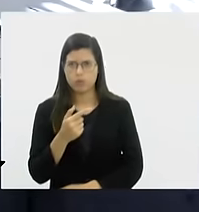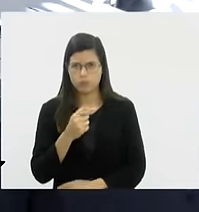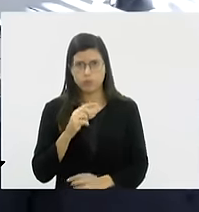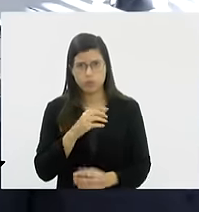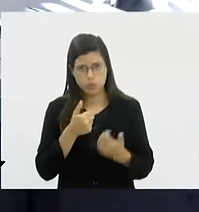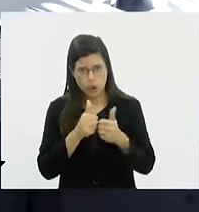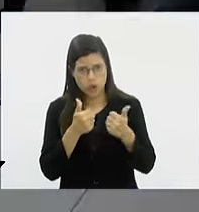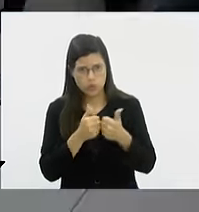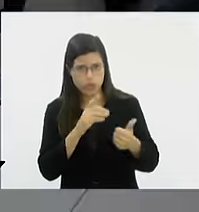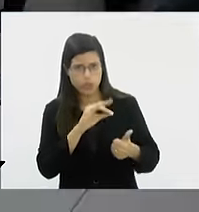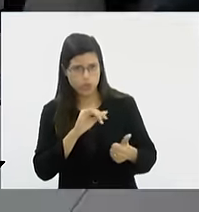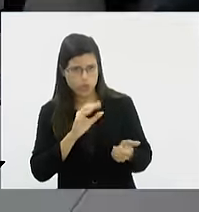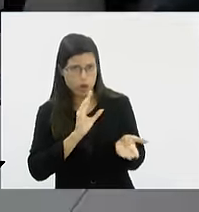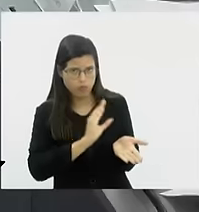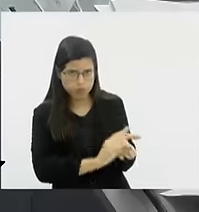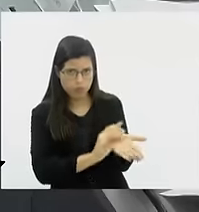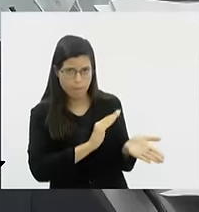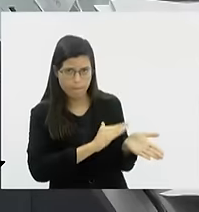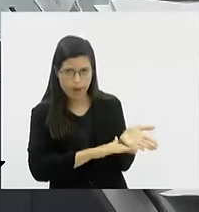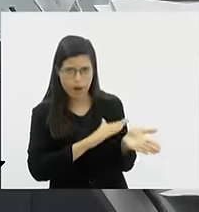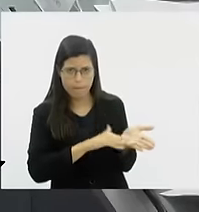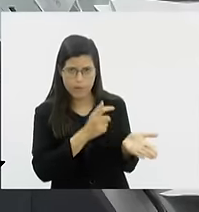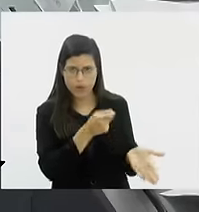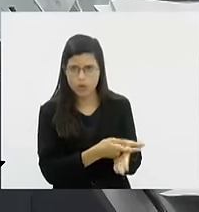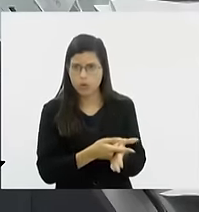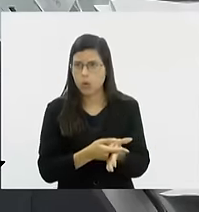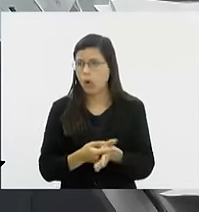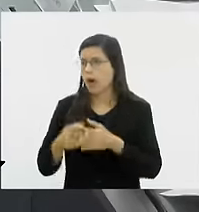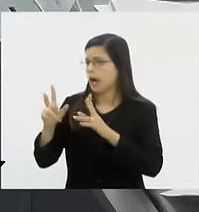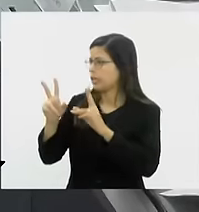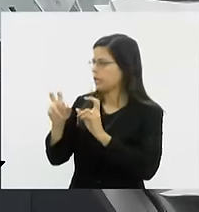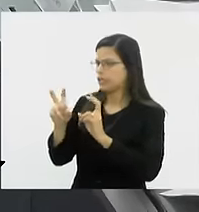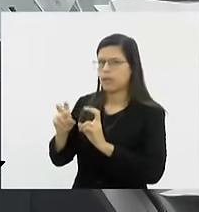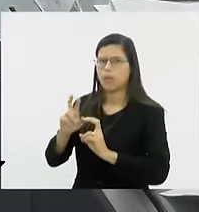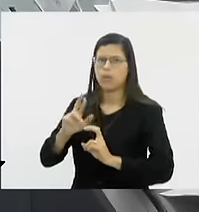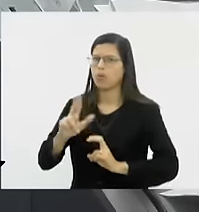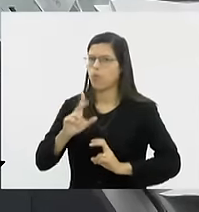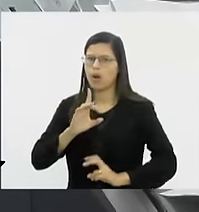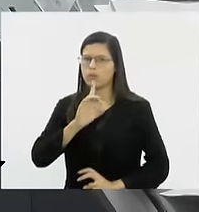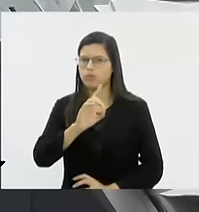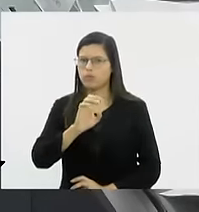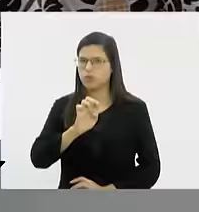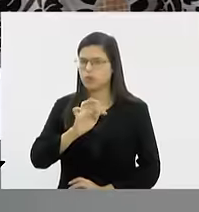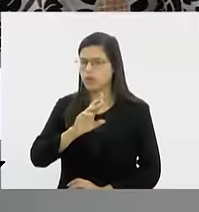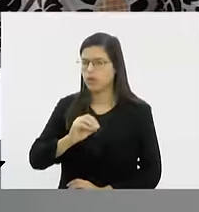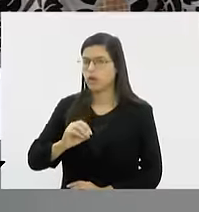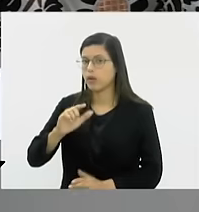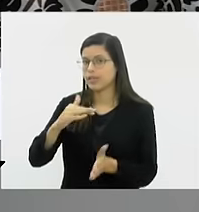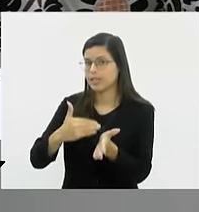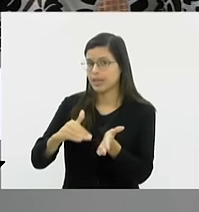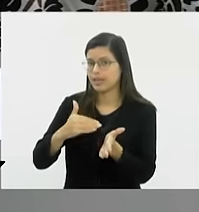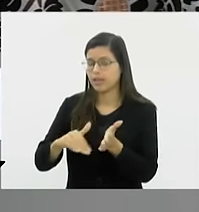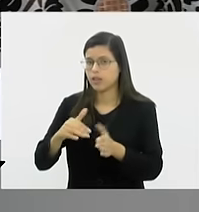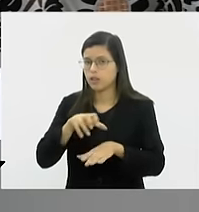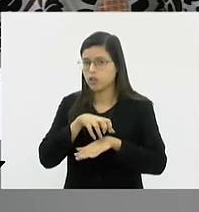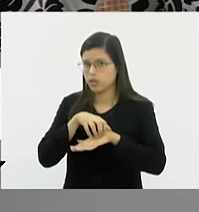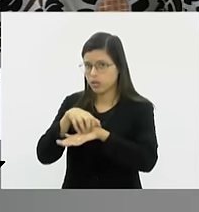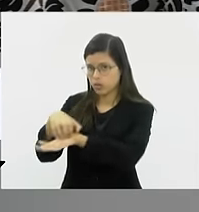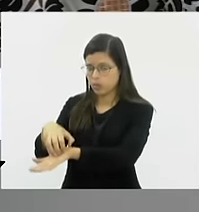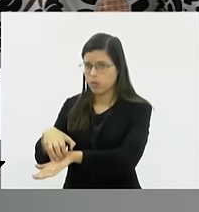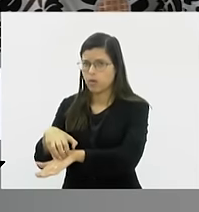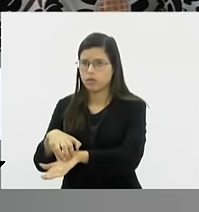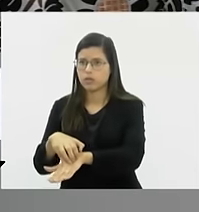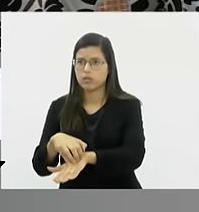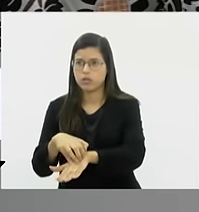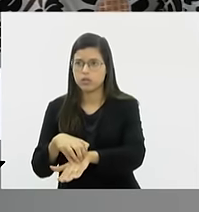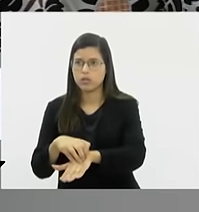único? Deputado, esse tema não compete ao Detro, é exclusivo da Secretaria de Transporte. Eu sei um pouco sobre esse tema.